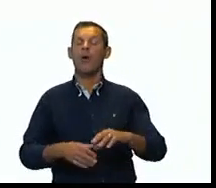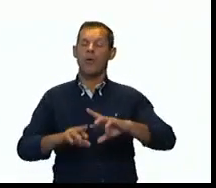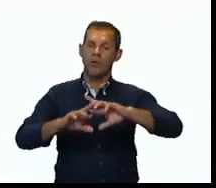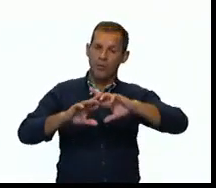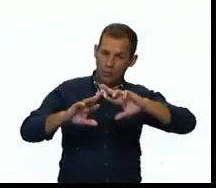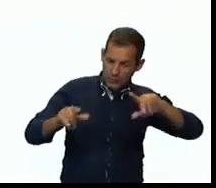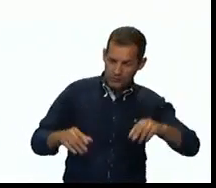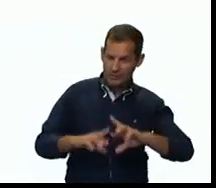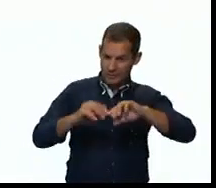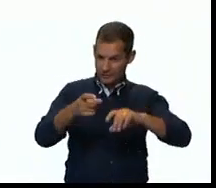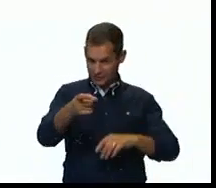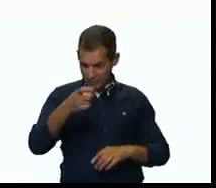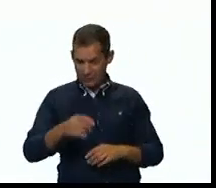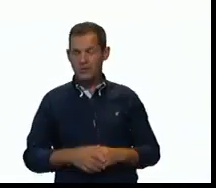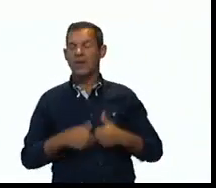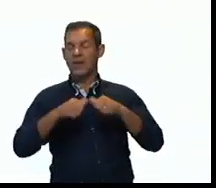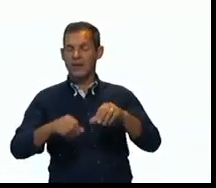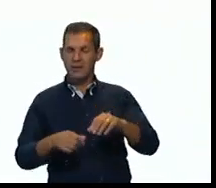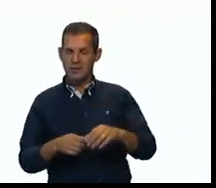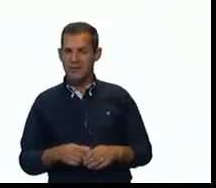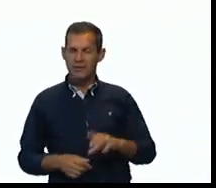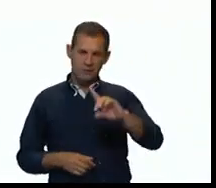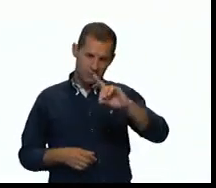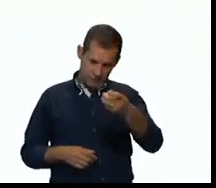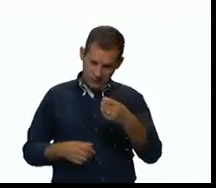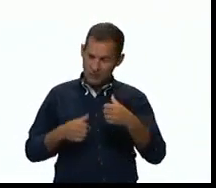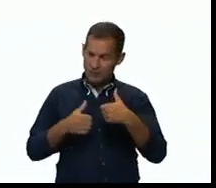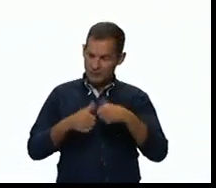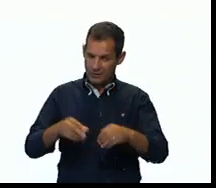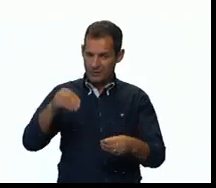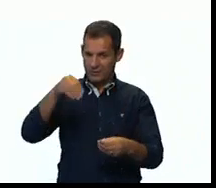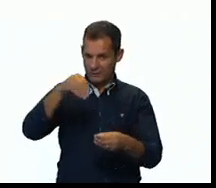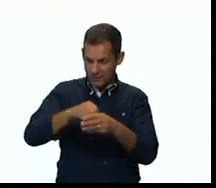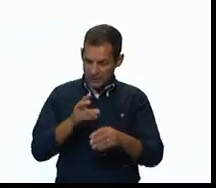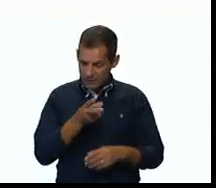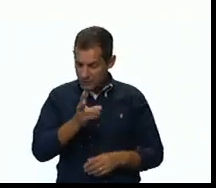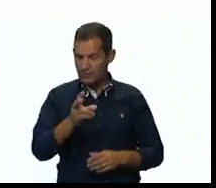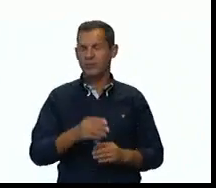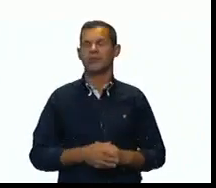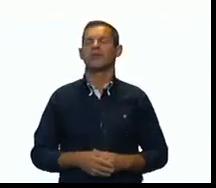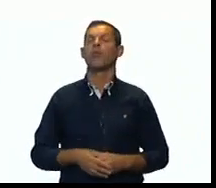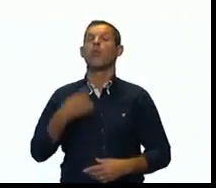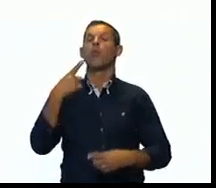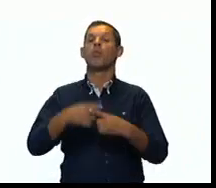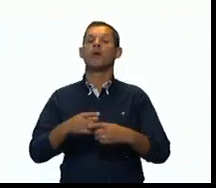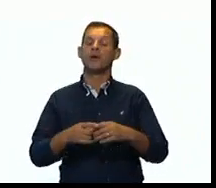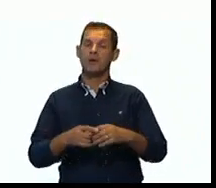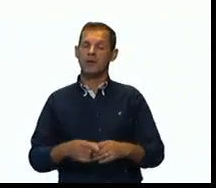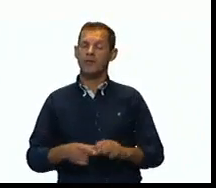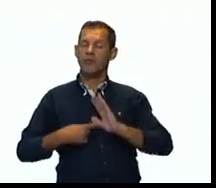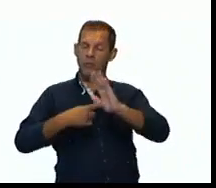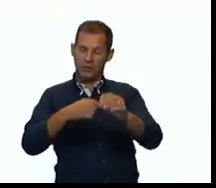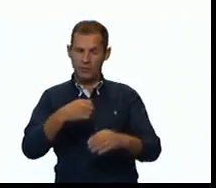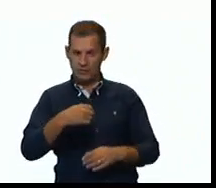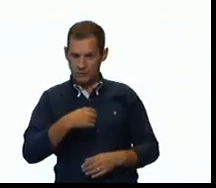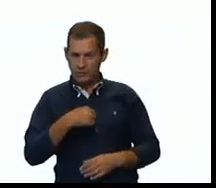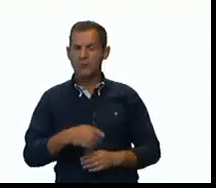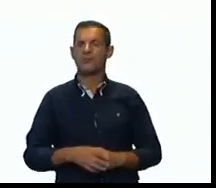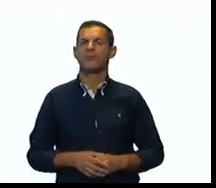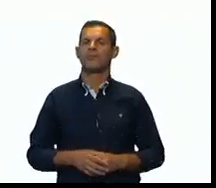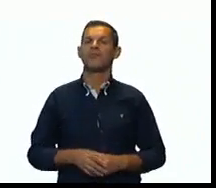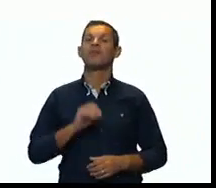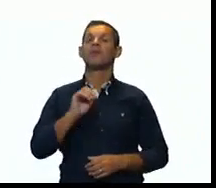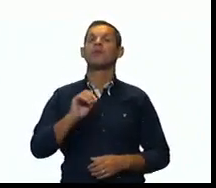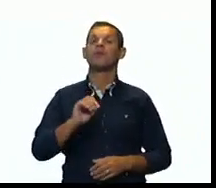A variável x. Então, esse dx ele sempre tem que estar dentro do nosso integrando, porque é ele que vai me mostrar em relação